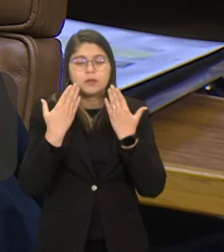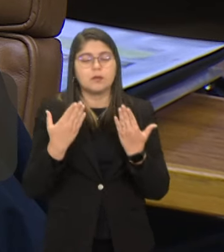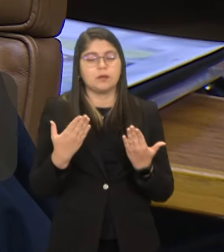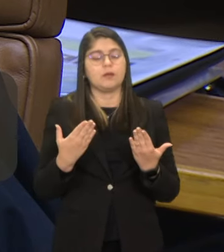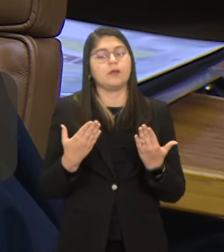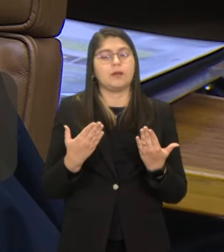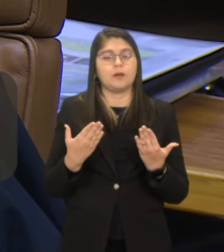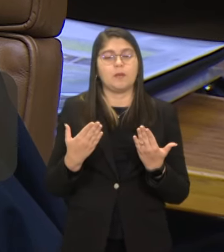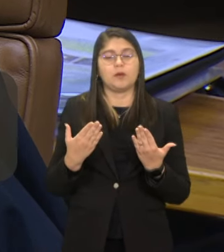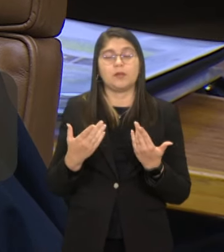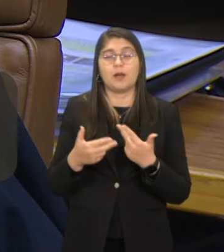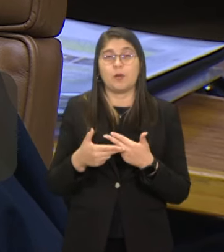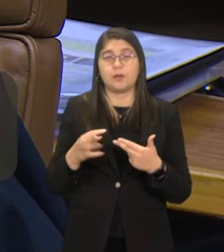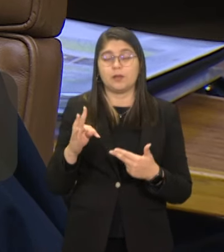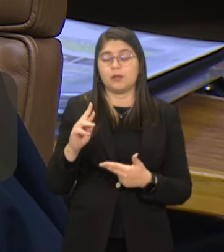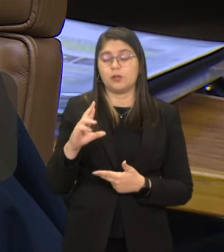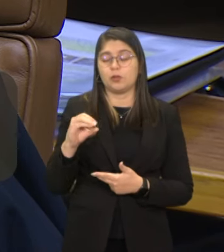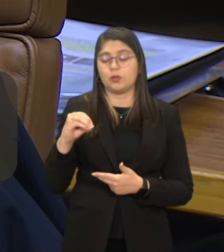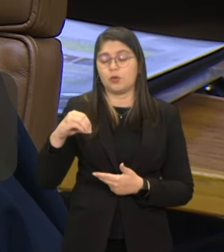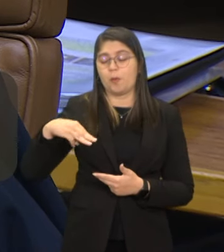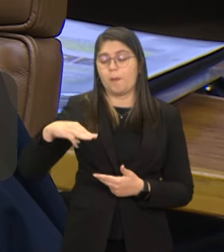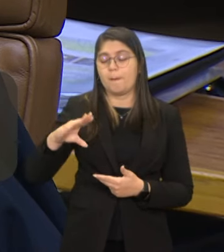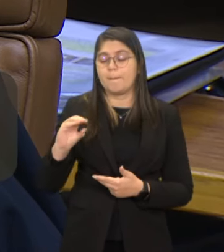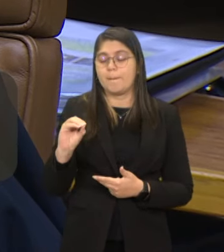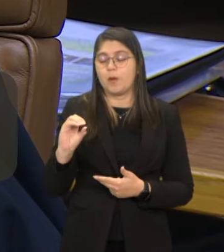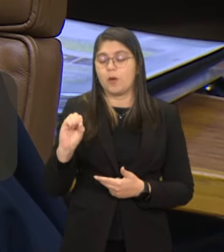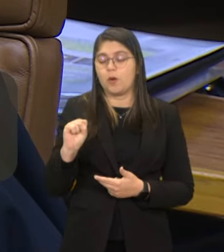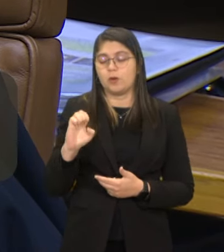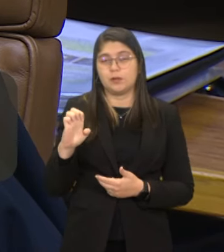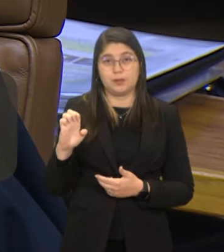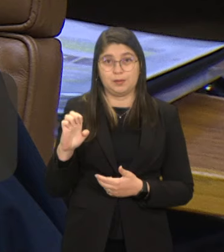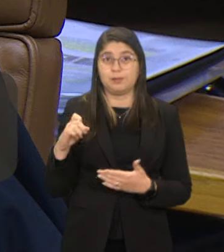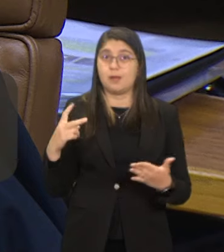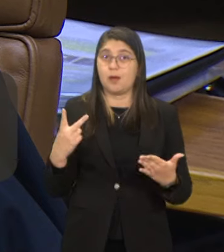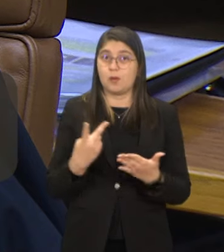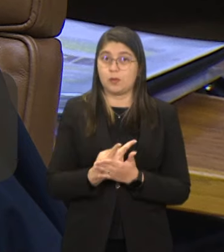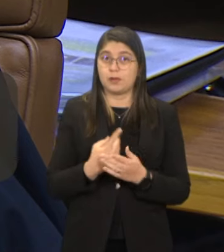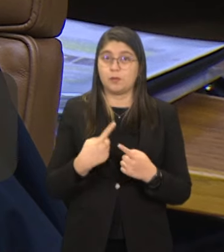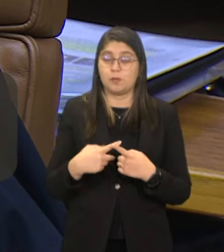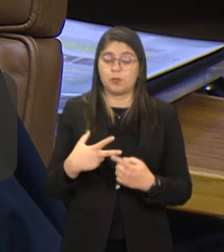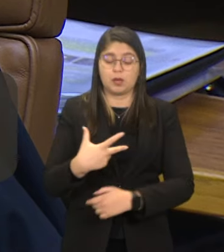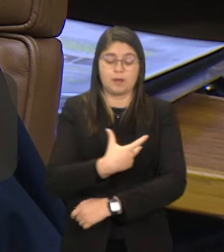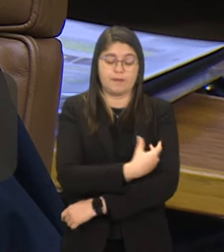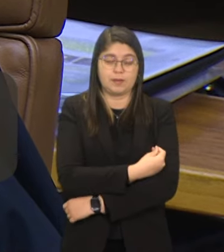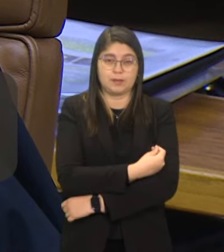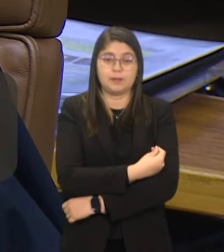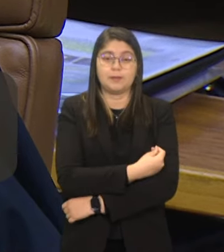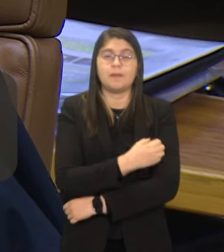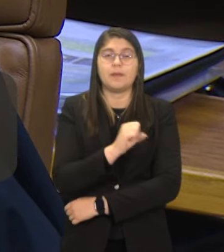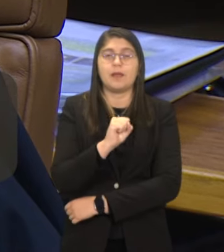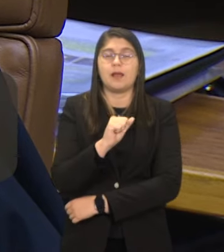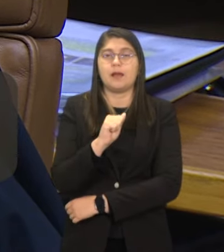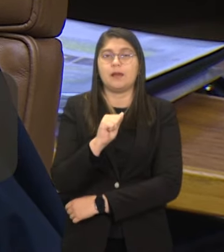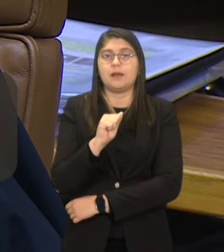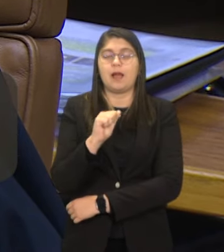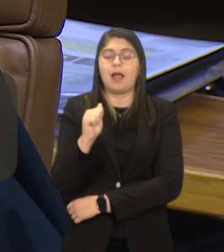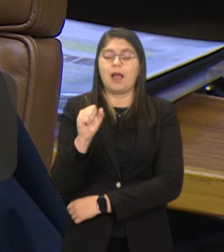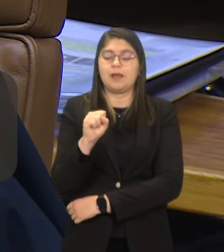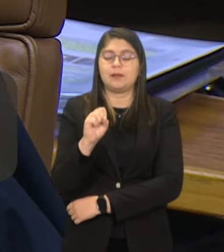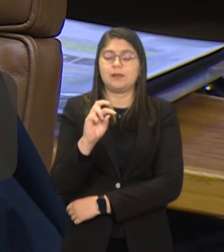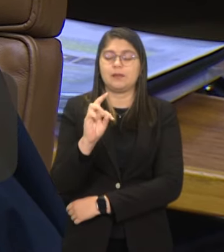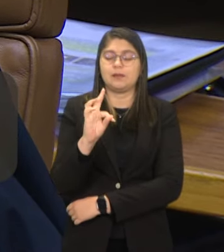à trombose, a trombocitopenia trombótica, após o uso da vacina AstraZeneca em mulheres jovens